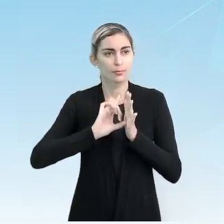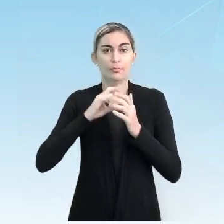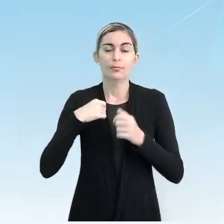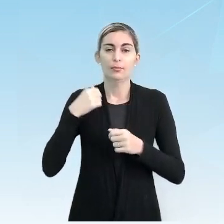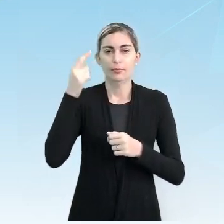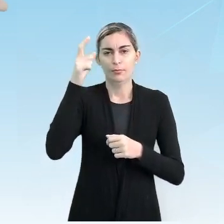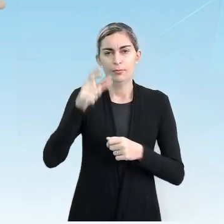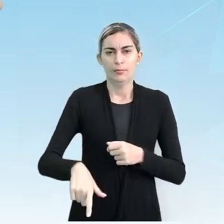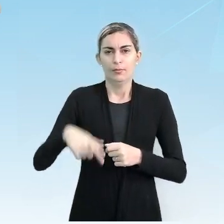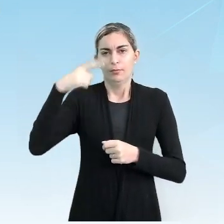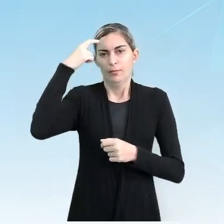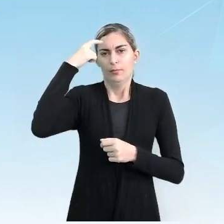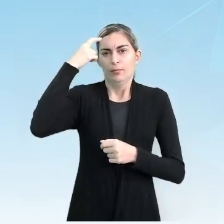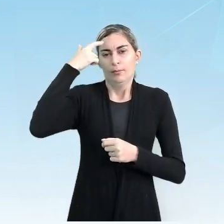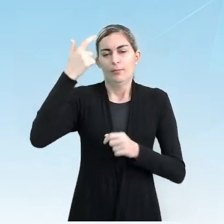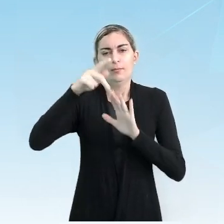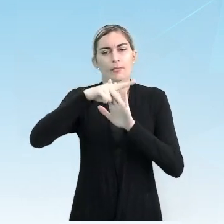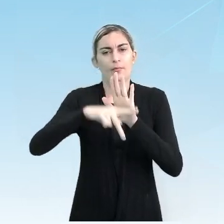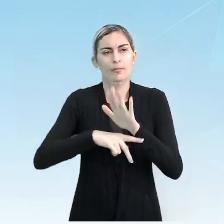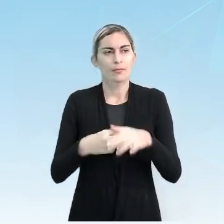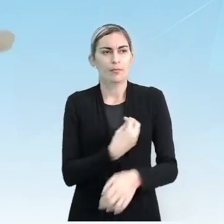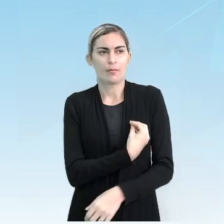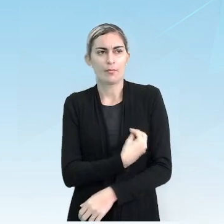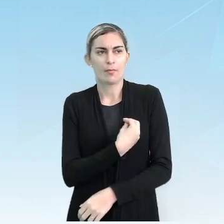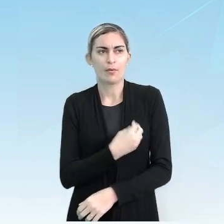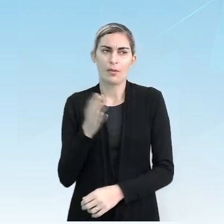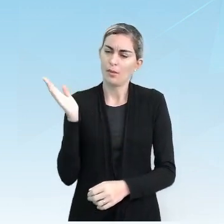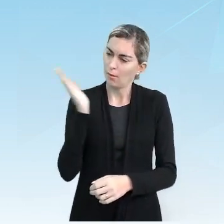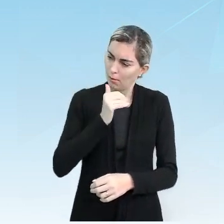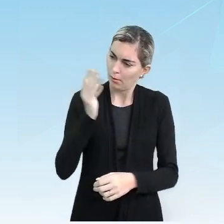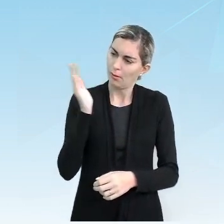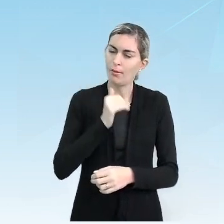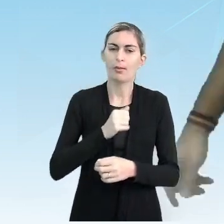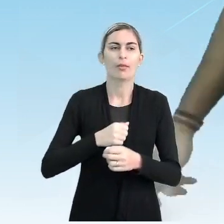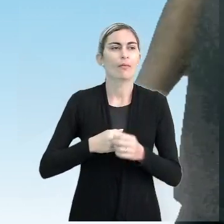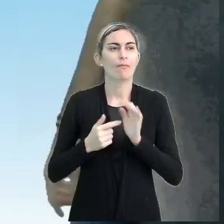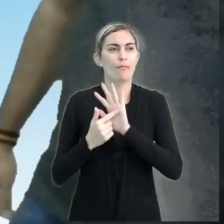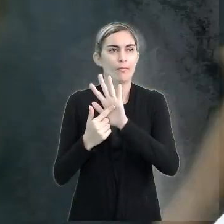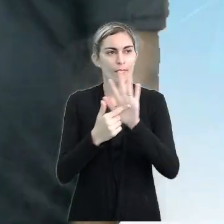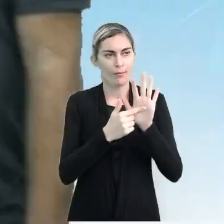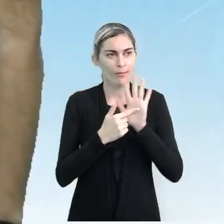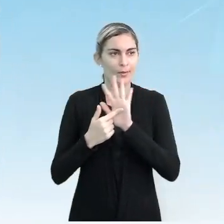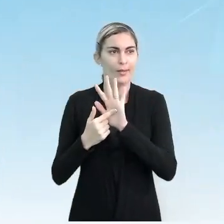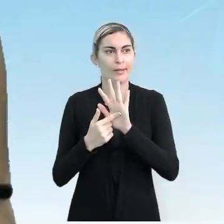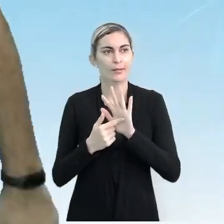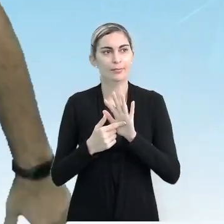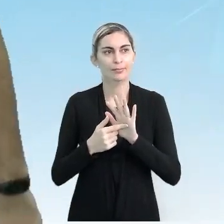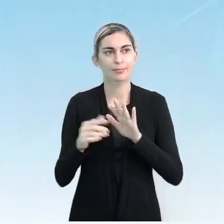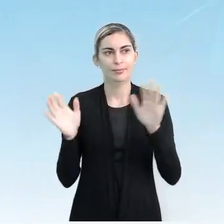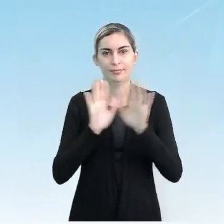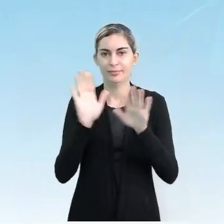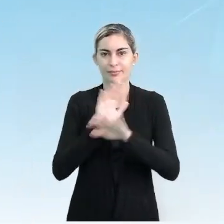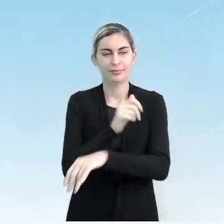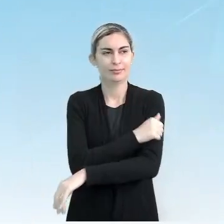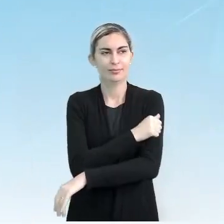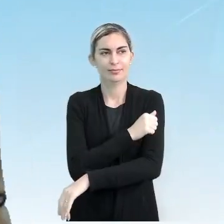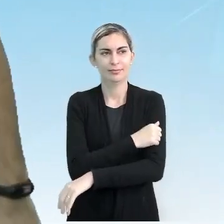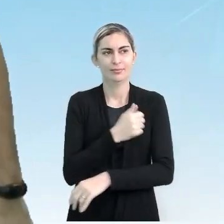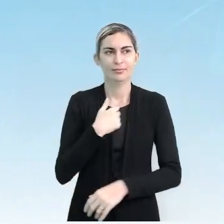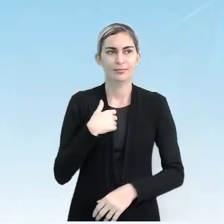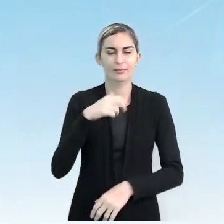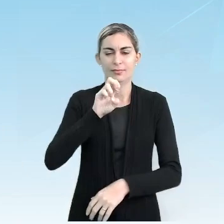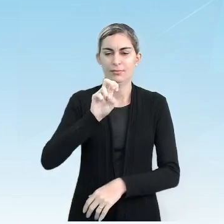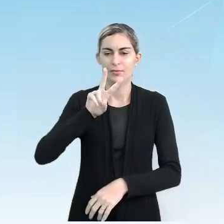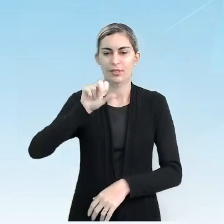é um dos mentores aqui do Projeto de Vida. Venha cá, professor, apresente-se, por favor. Olá, estudantes! Eu sou o professor